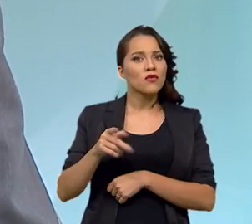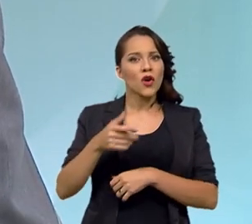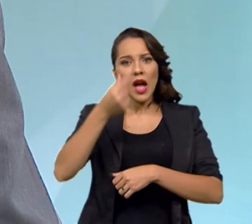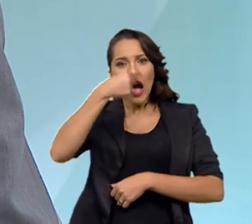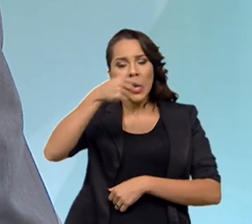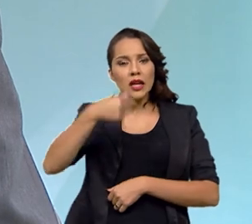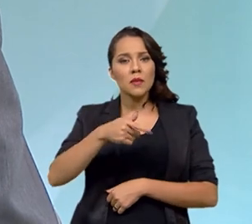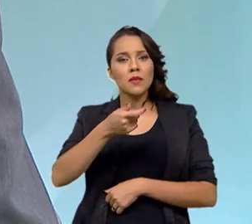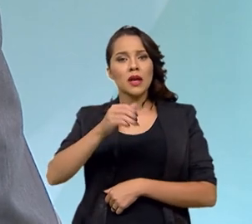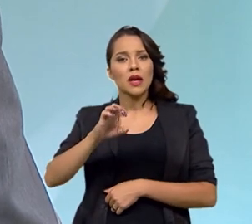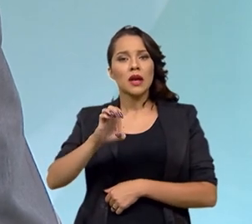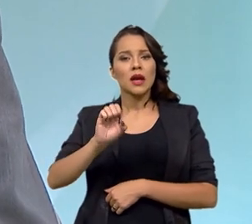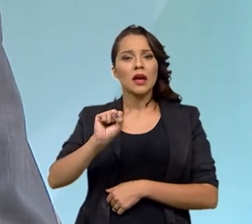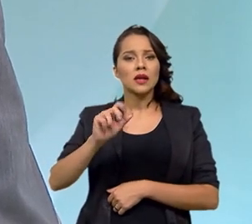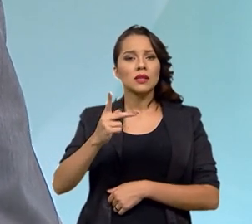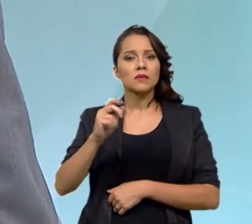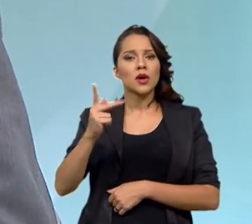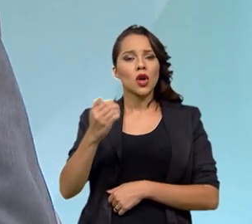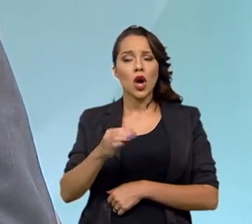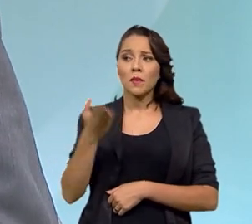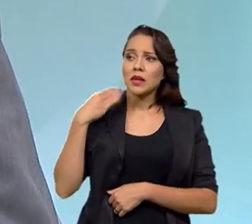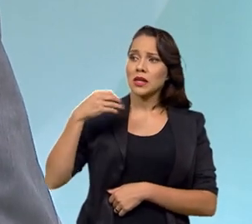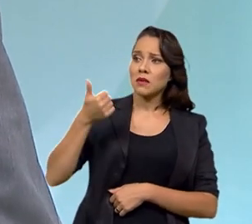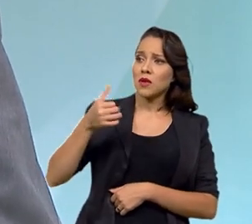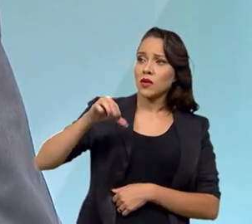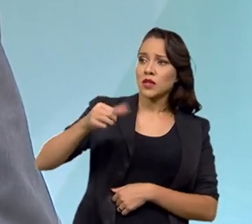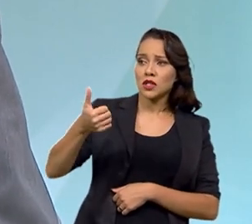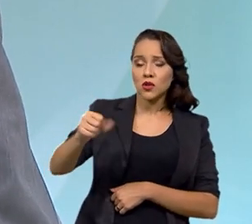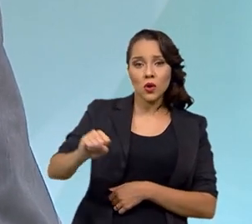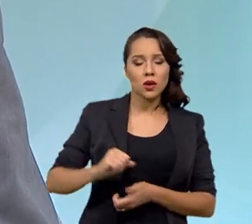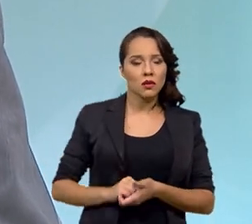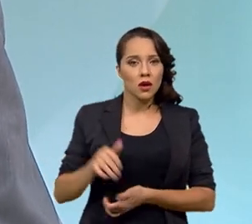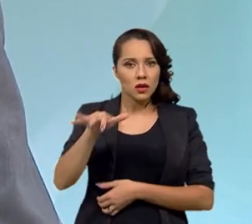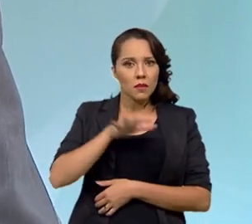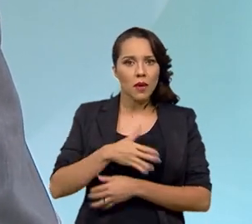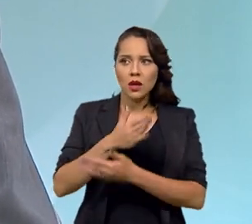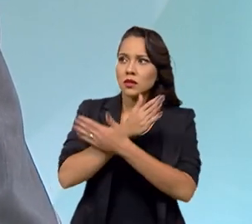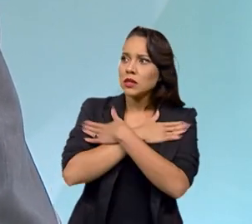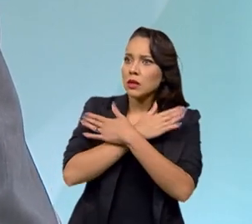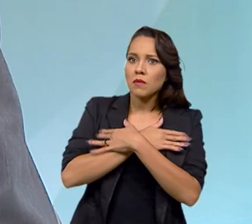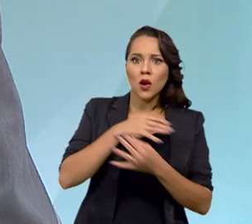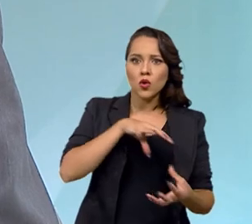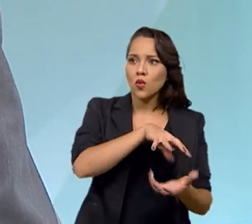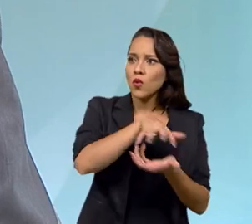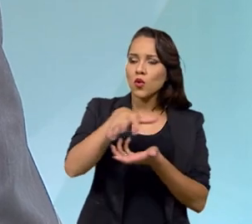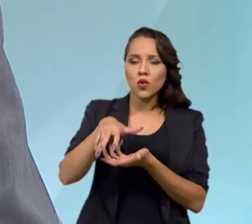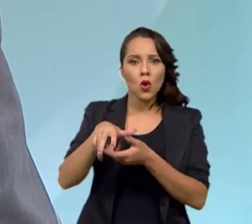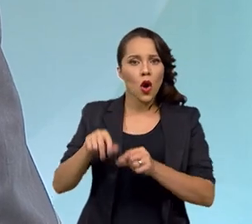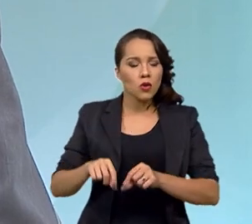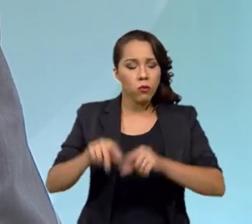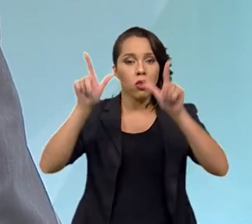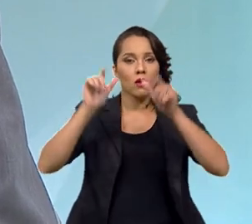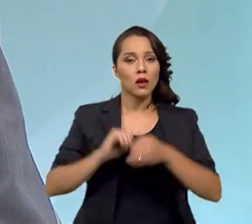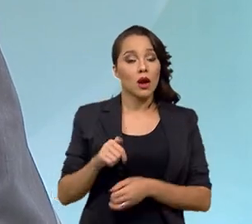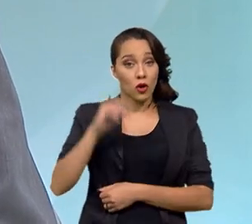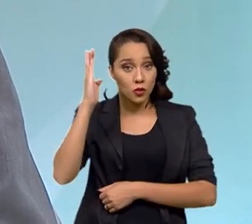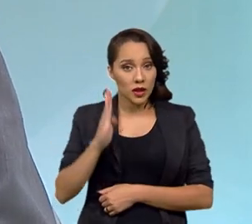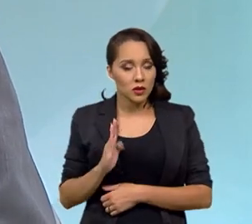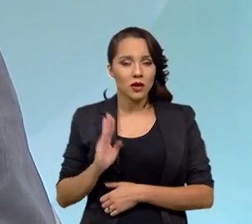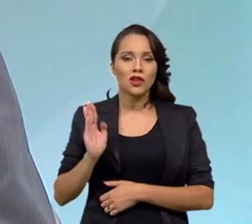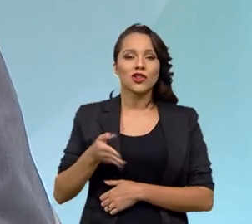gripe espanhola de 1918 hora no ambiente de se o desemprego no mundo inteiro aumentou agora no Brasil